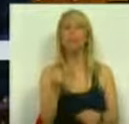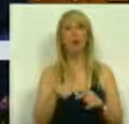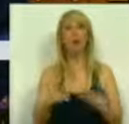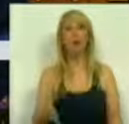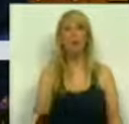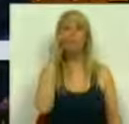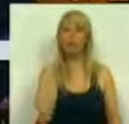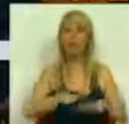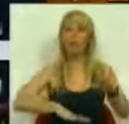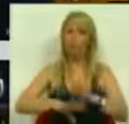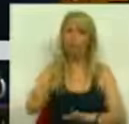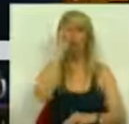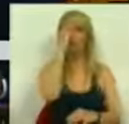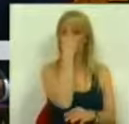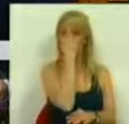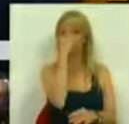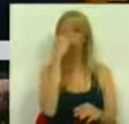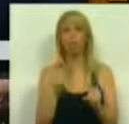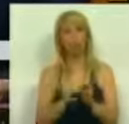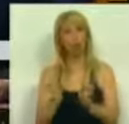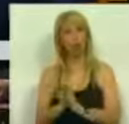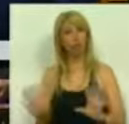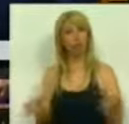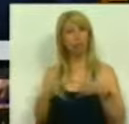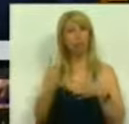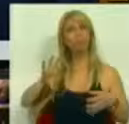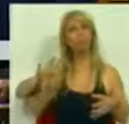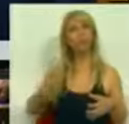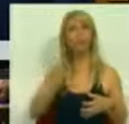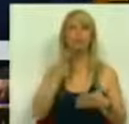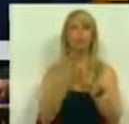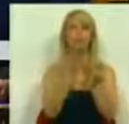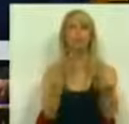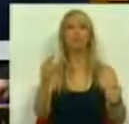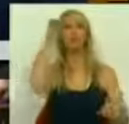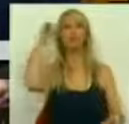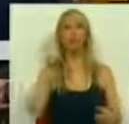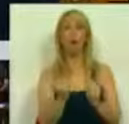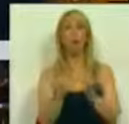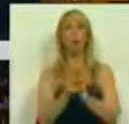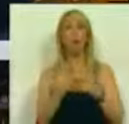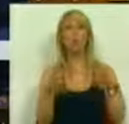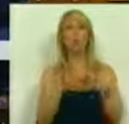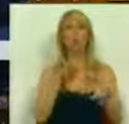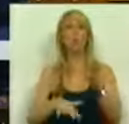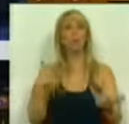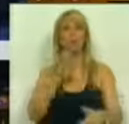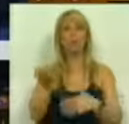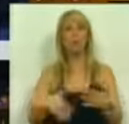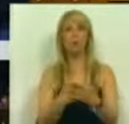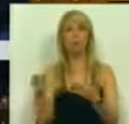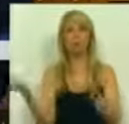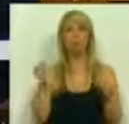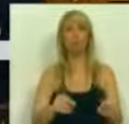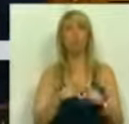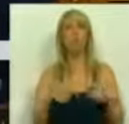bancos que façam um esforço para que todos, enquanto país, ultrapassemos as nossas dificuldades. Todos os grupos parlamentares nos trazem propostas aqui